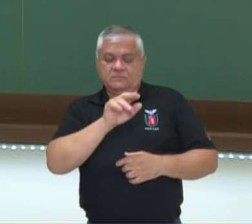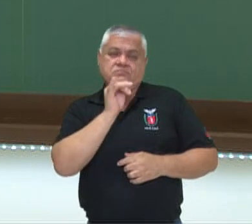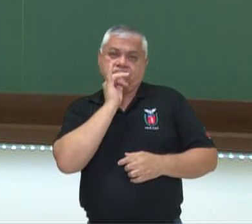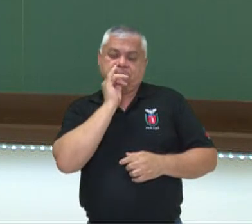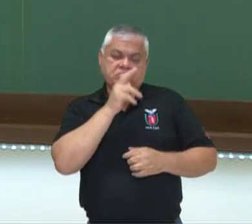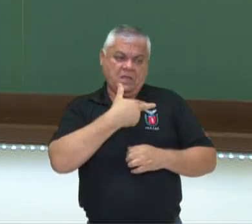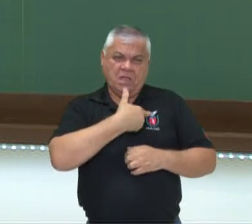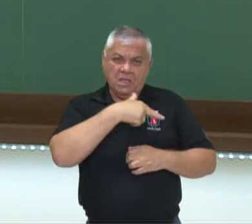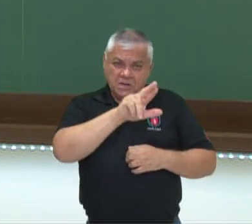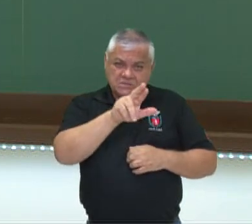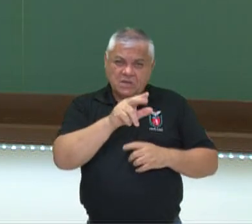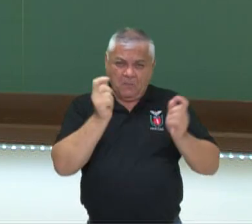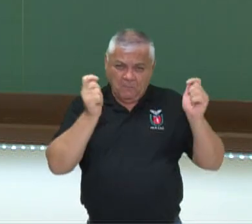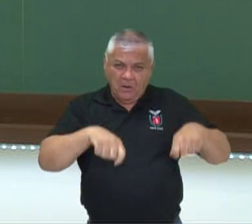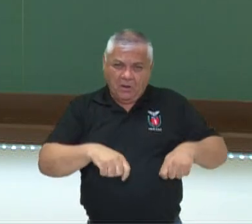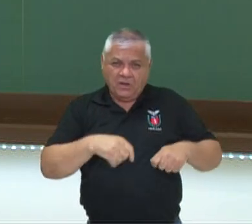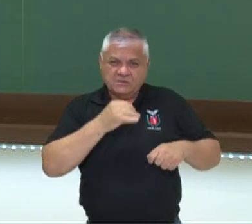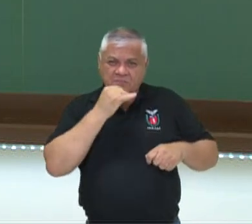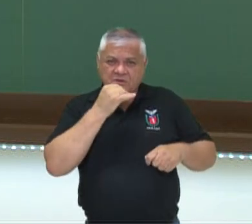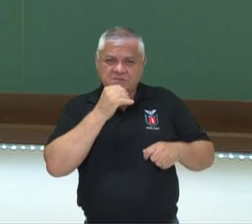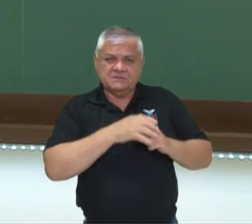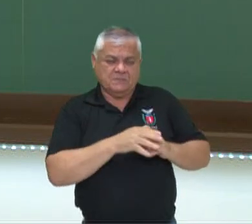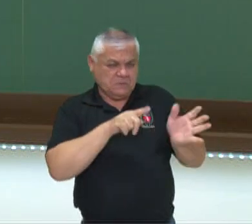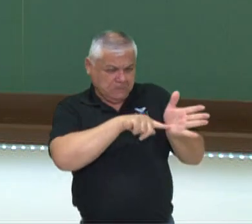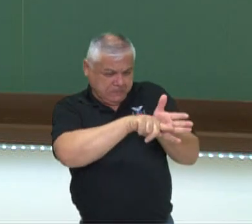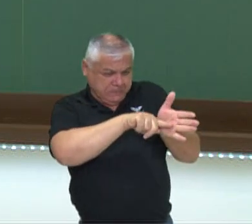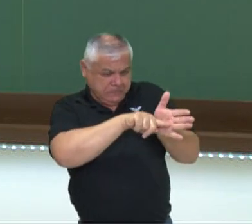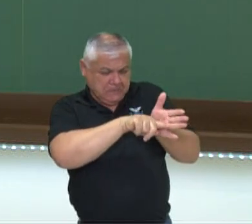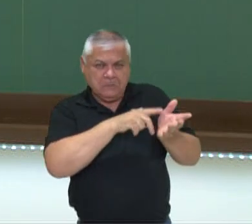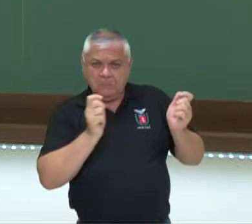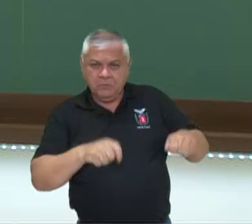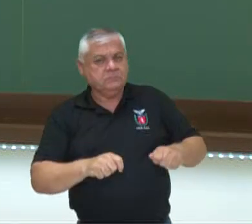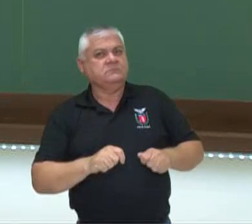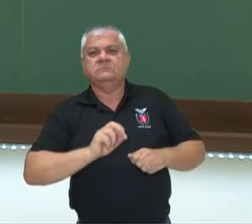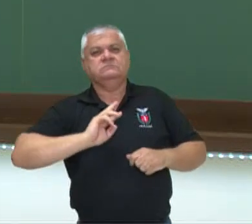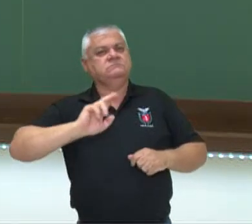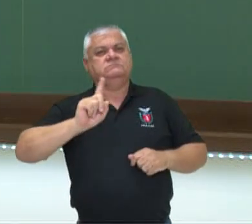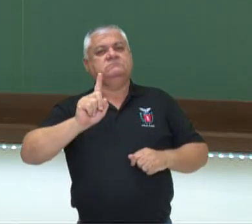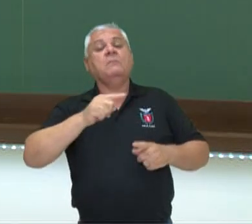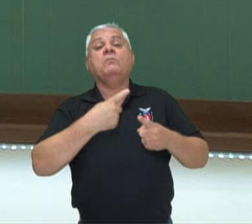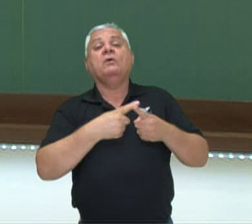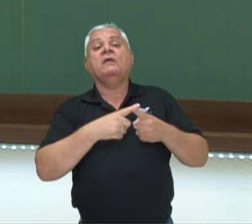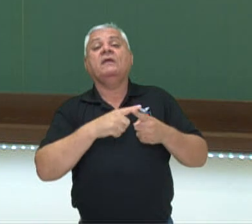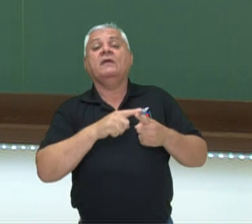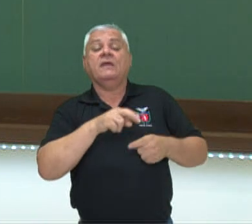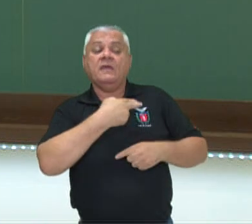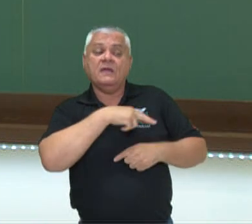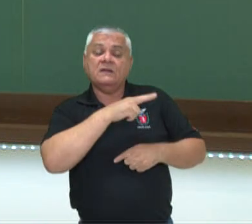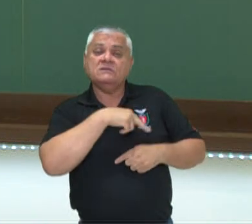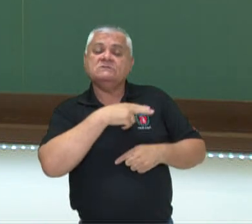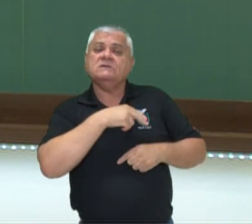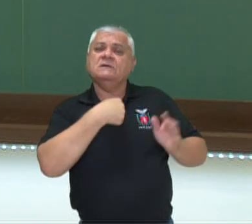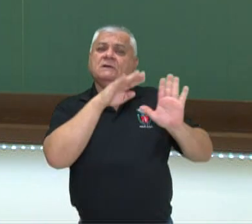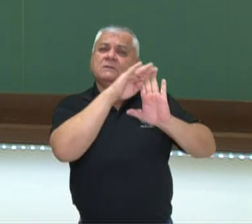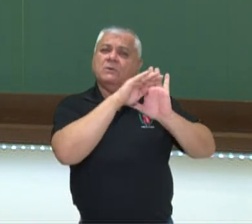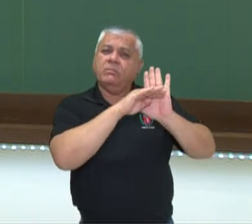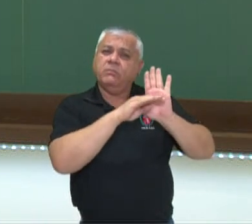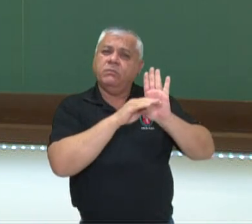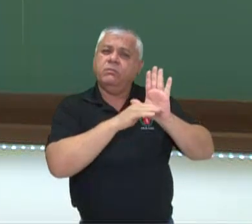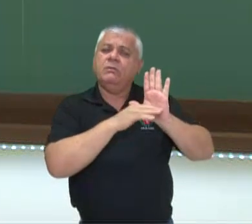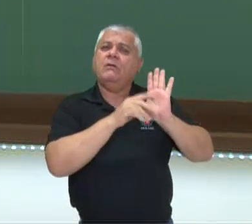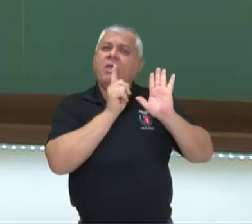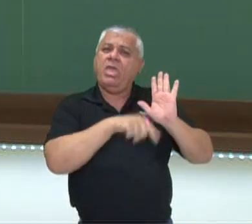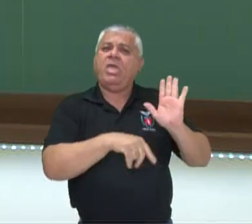a religião ela não pode ser objeto de investigação científica. Por quê? Porque os seus pressupostos não podem